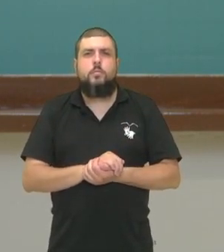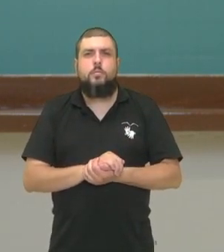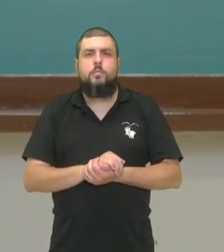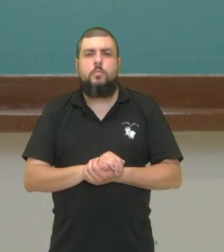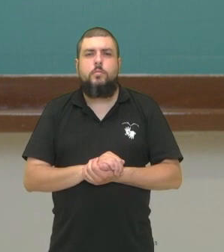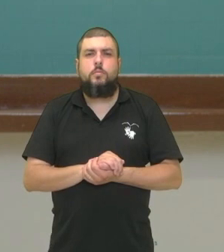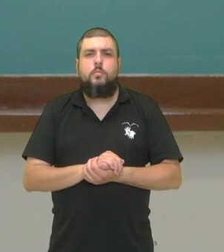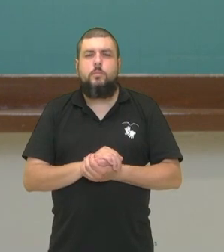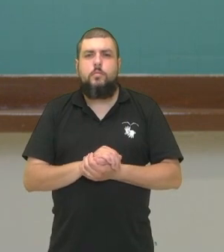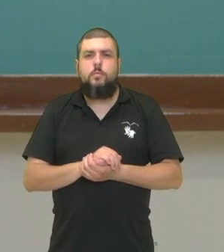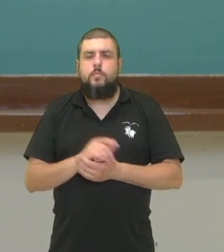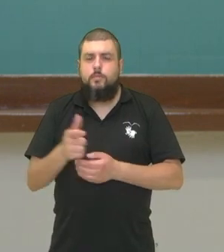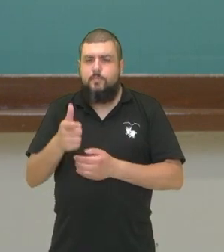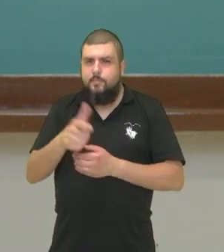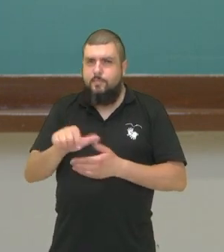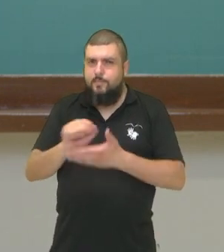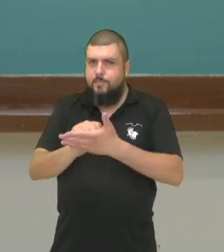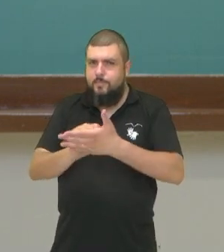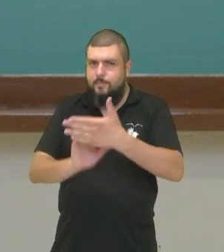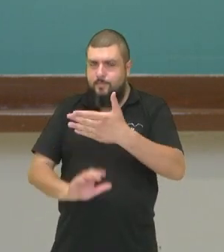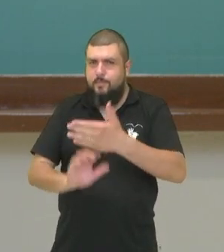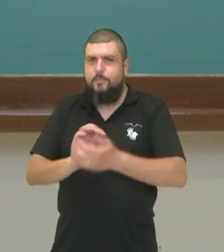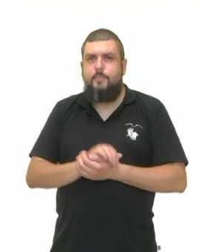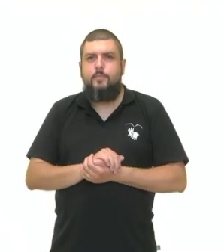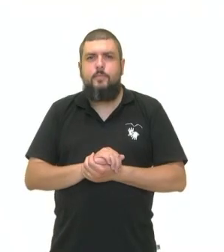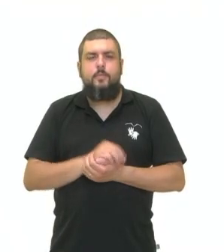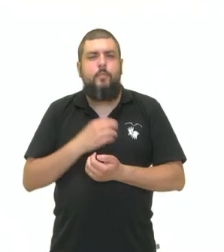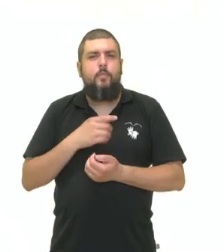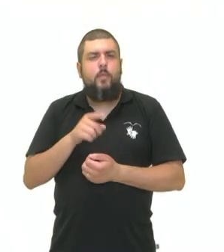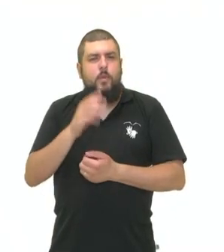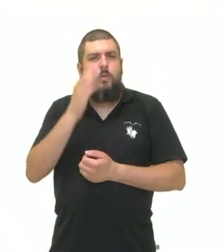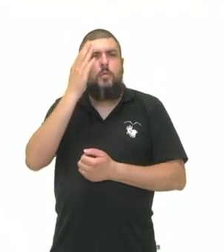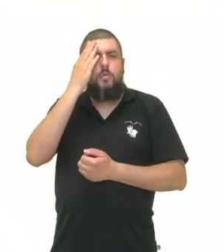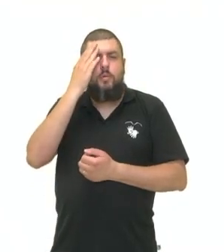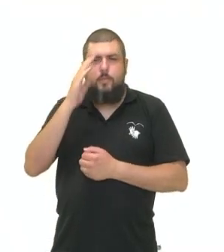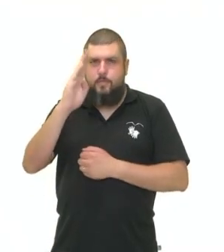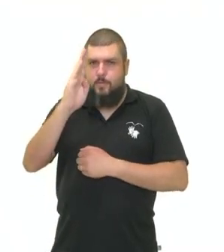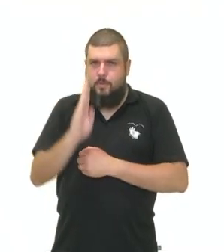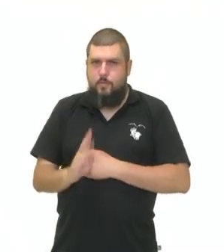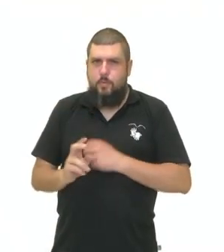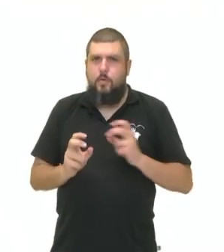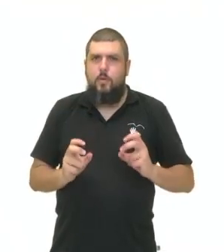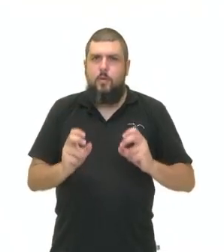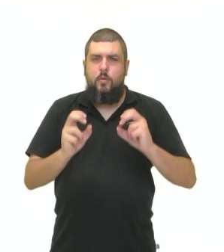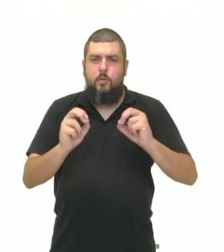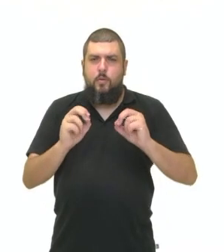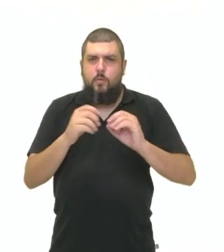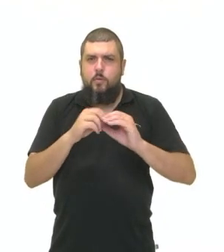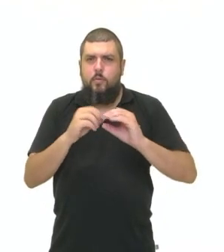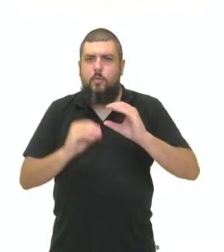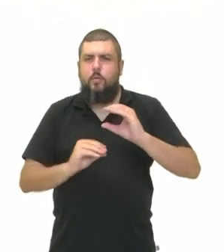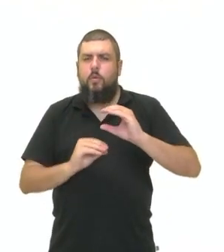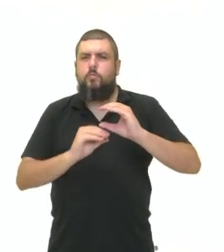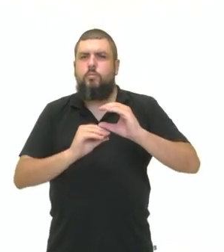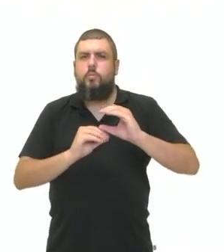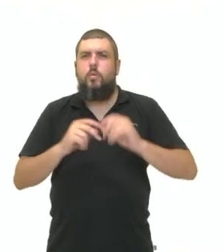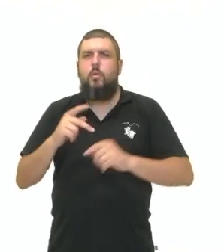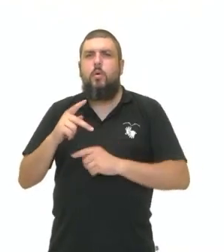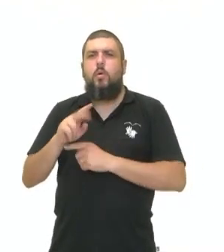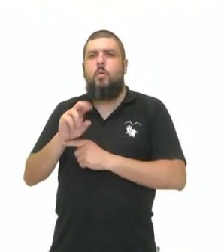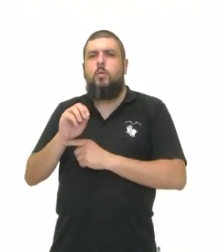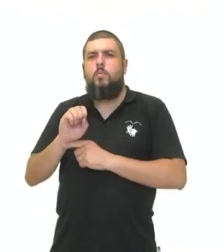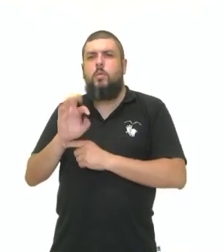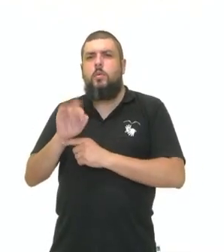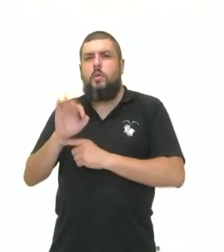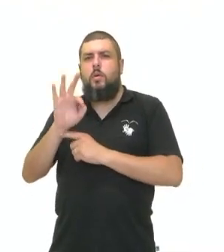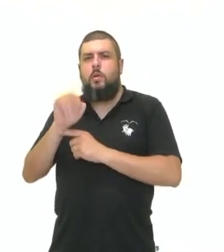Vamos para uma atividade. Você sabia que no Brasil o câncer de próstata é muito comum entre os homens,